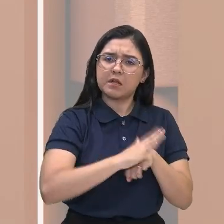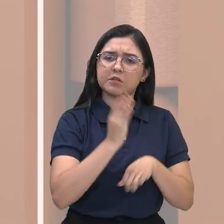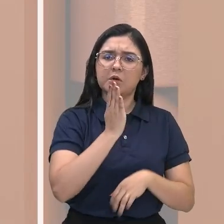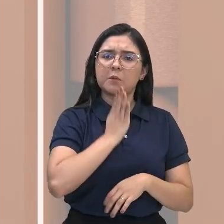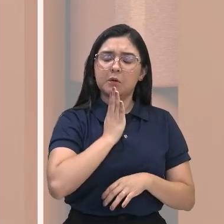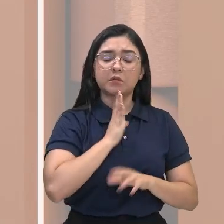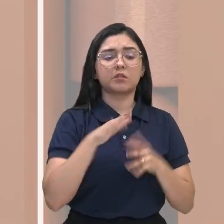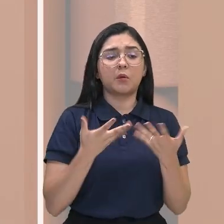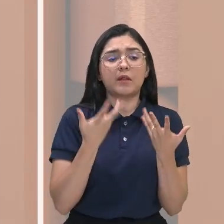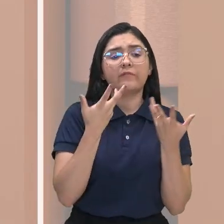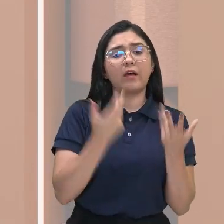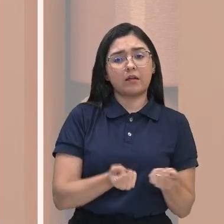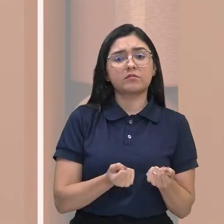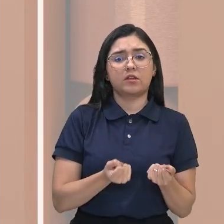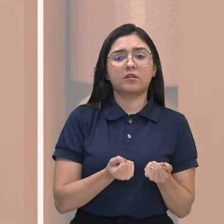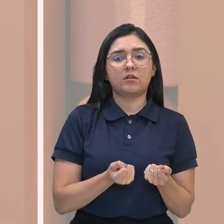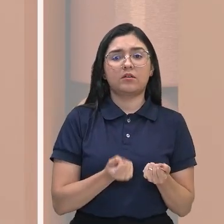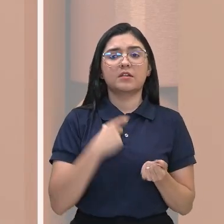vão aderir a essa